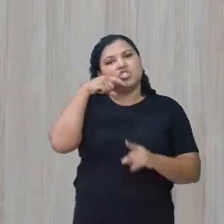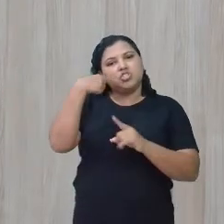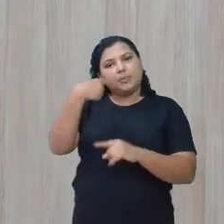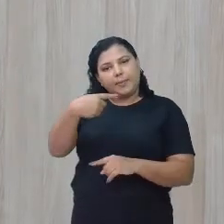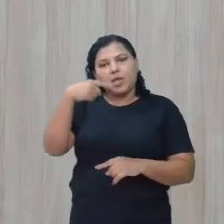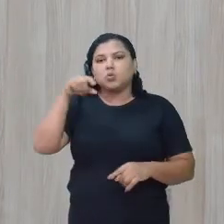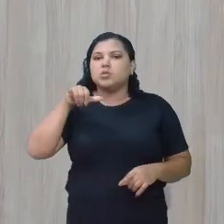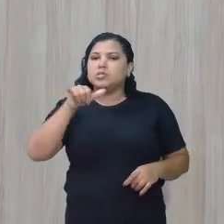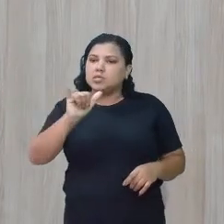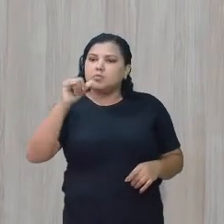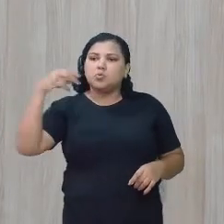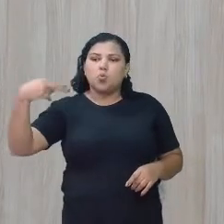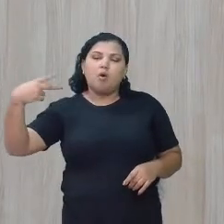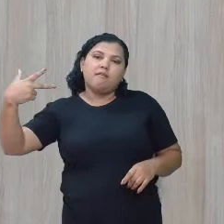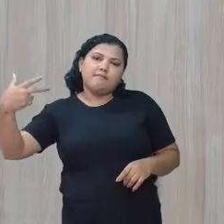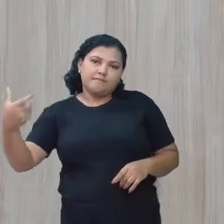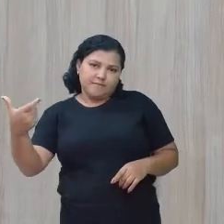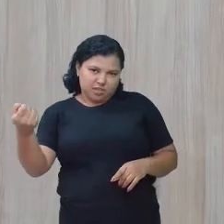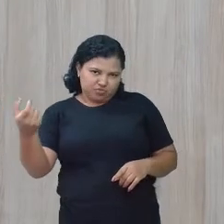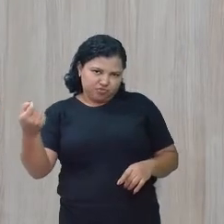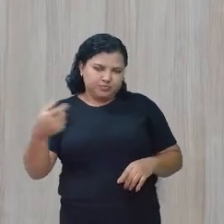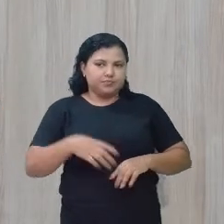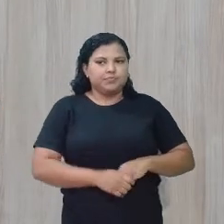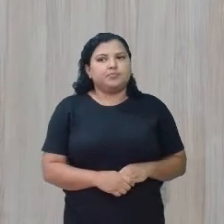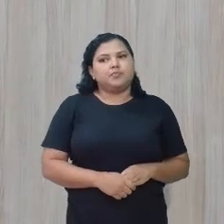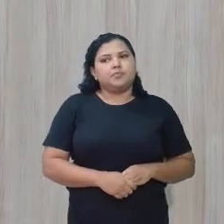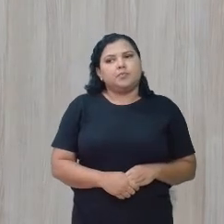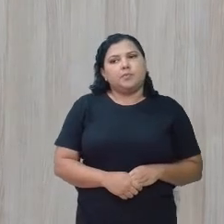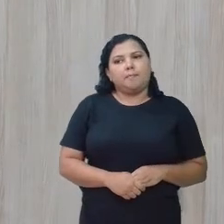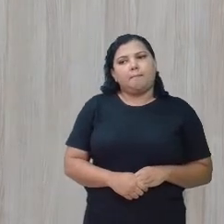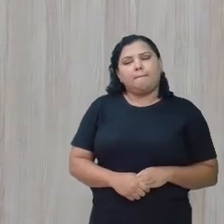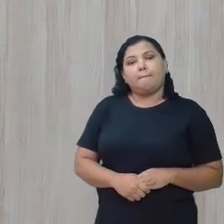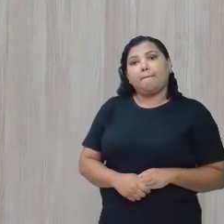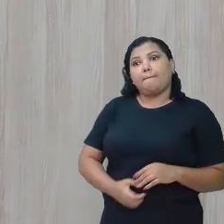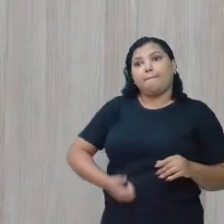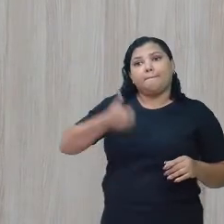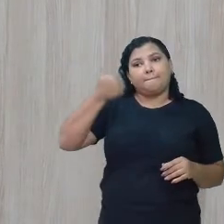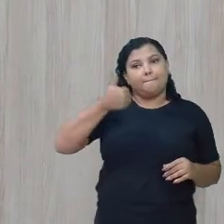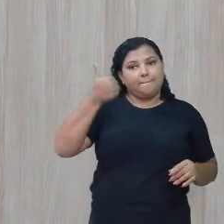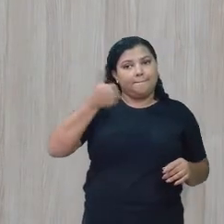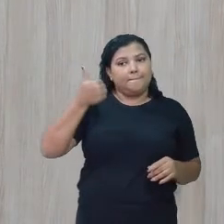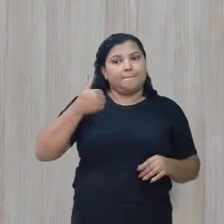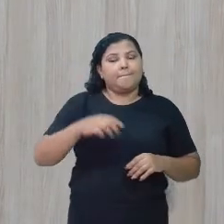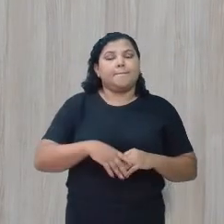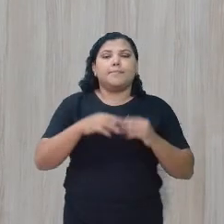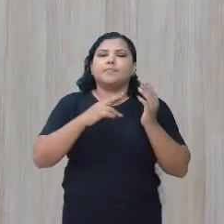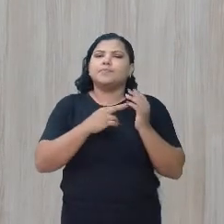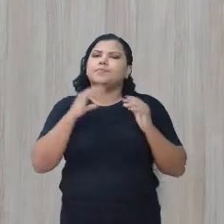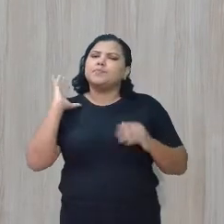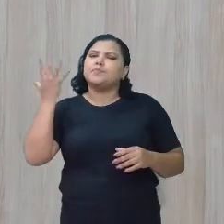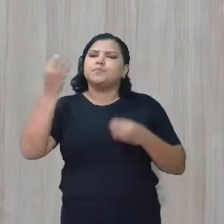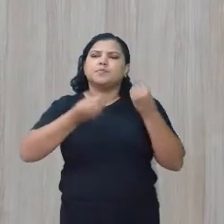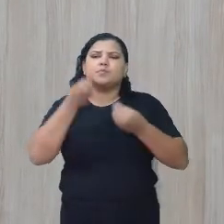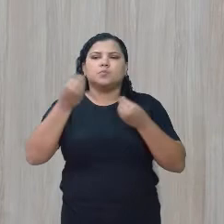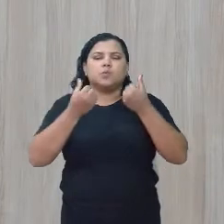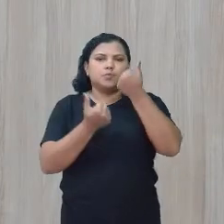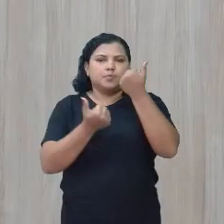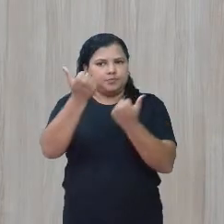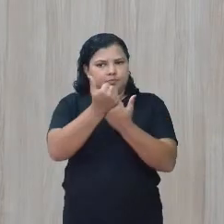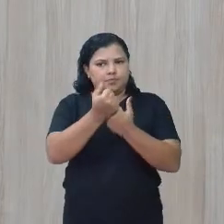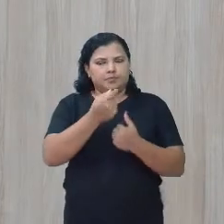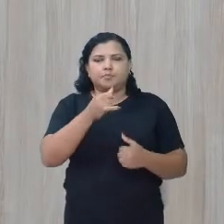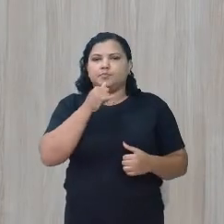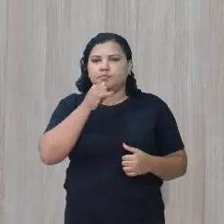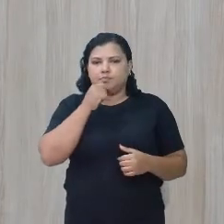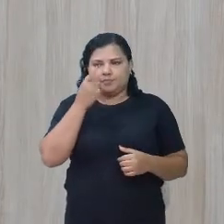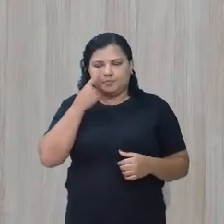y igual a 20, certo? Então, esse primeiro sisteminha aí a gente vai resolver pelo método da substituição,